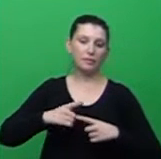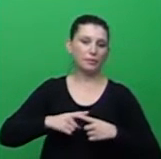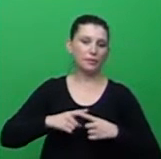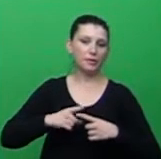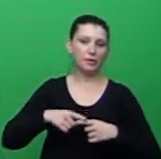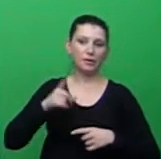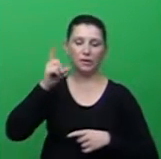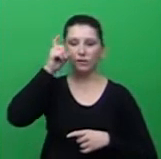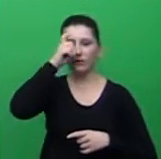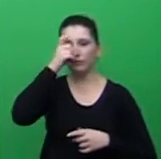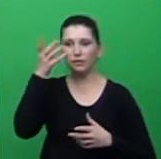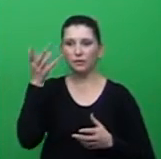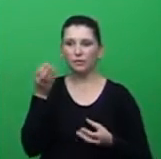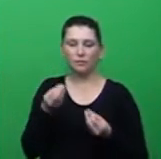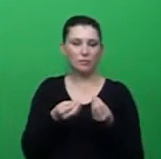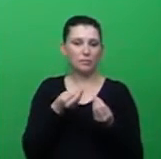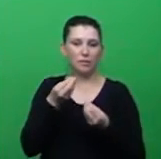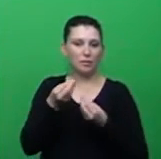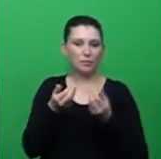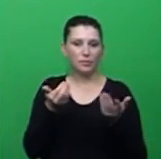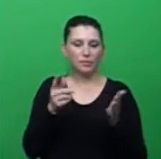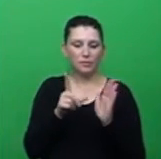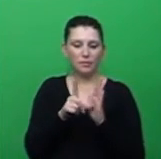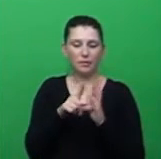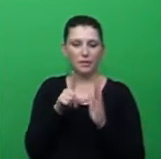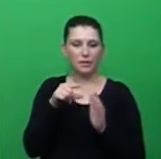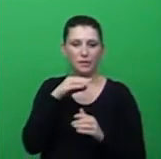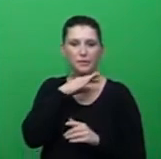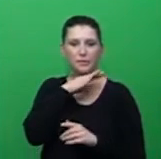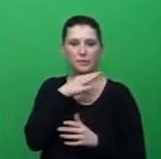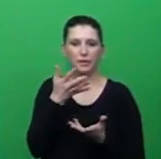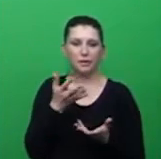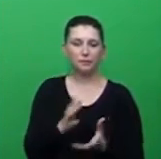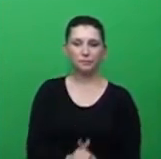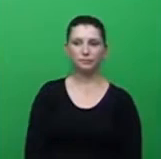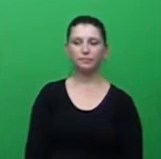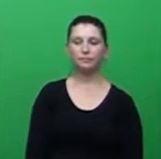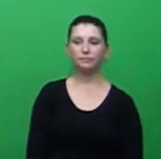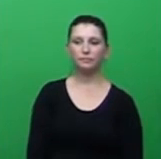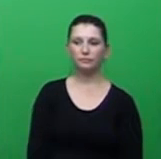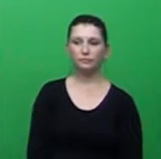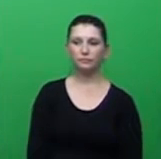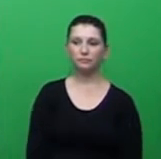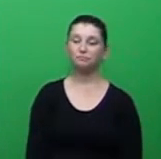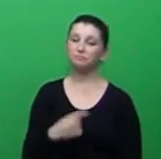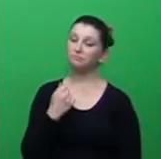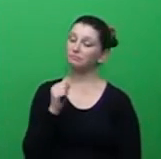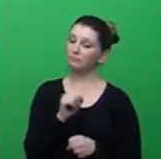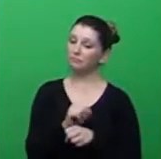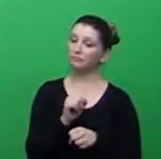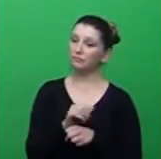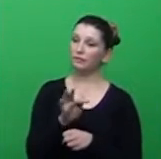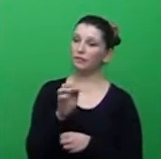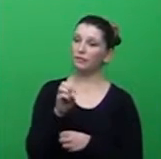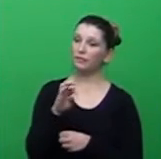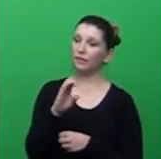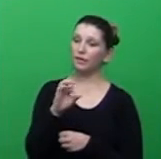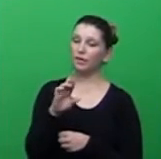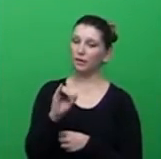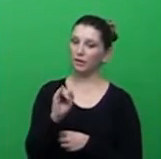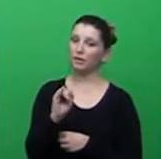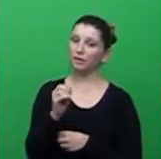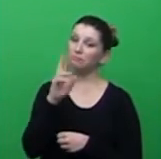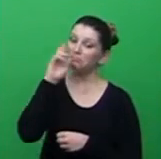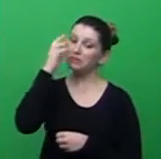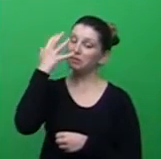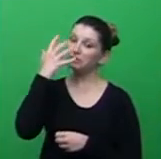Tati, como é que a mulher vai tocar o negócio, o serviço dela, né? Então é complicado. Então esperamos que a FANCRI dê um jeito nisso aí. Parabéns pelo requerimento